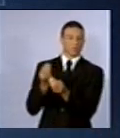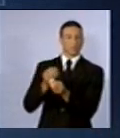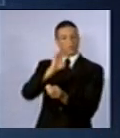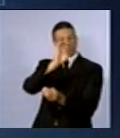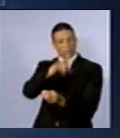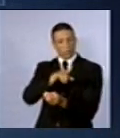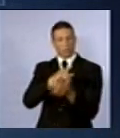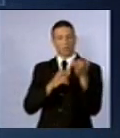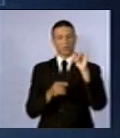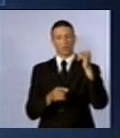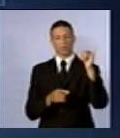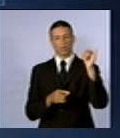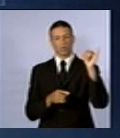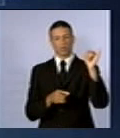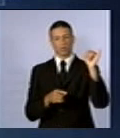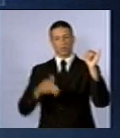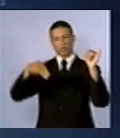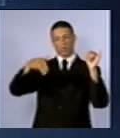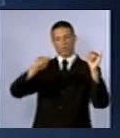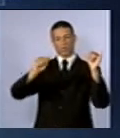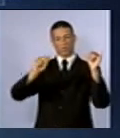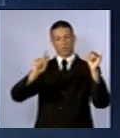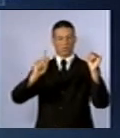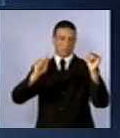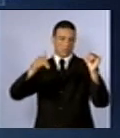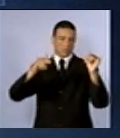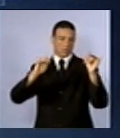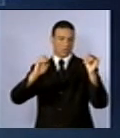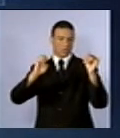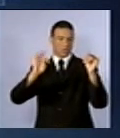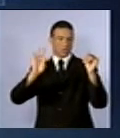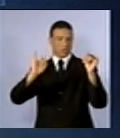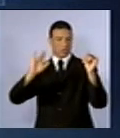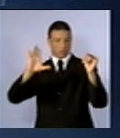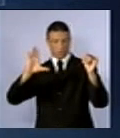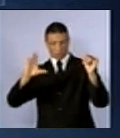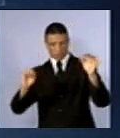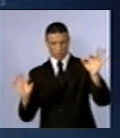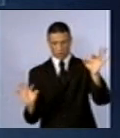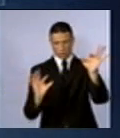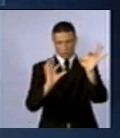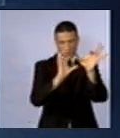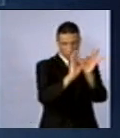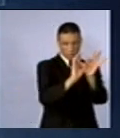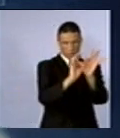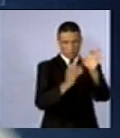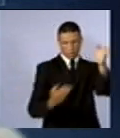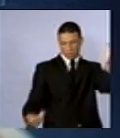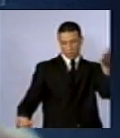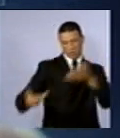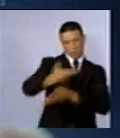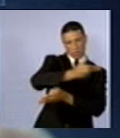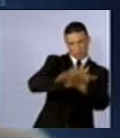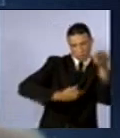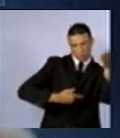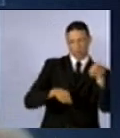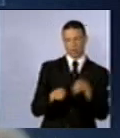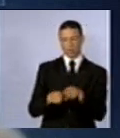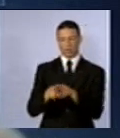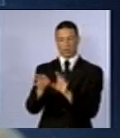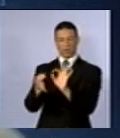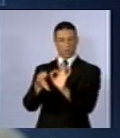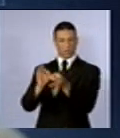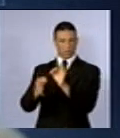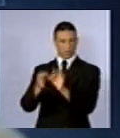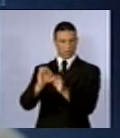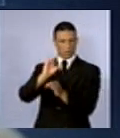interações elétricas e magnéticas que dão suporte a essa vida. Através das interações intracelulares e extracelulares,